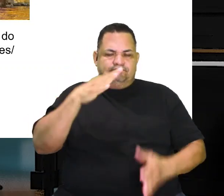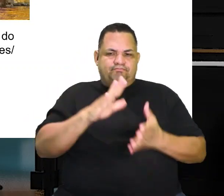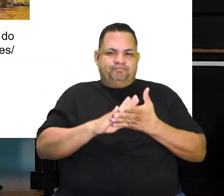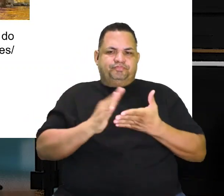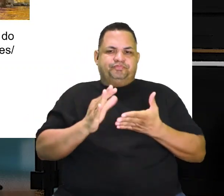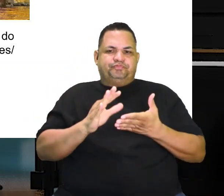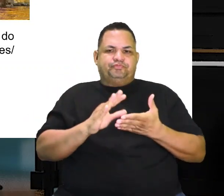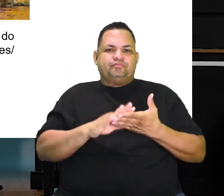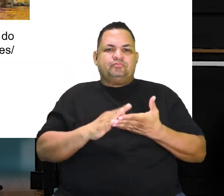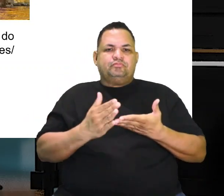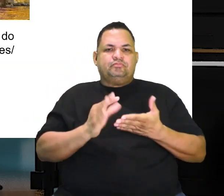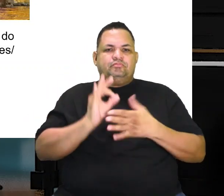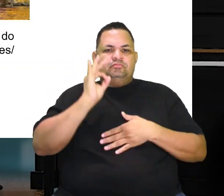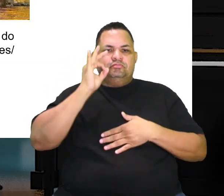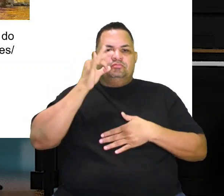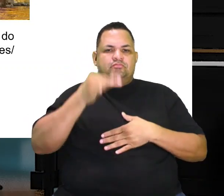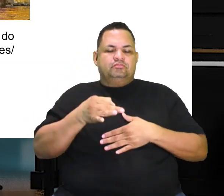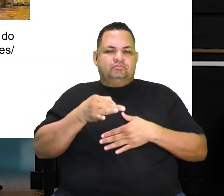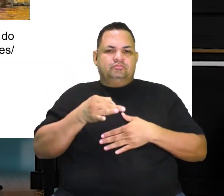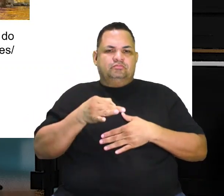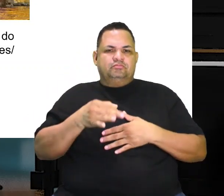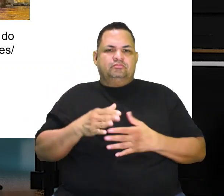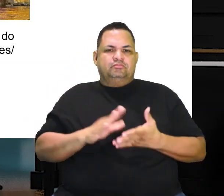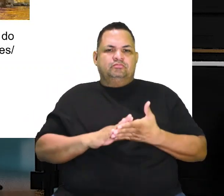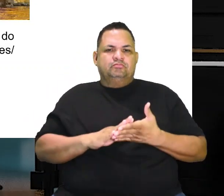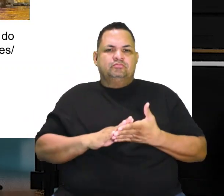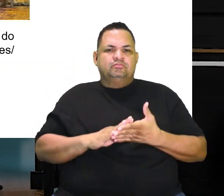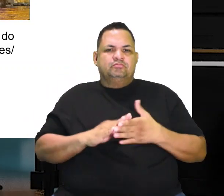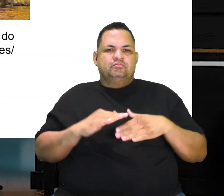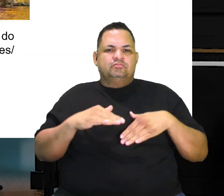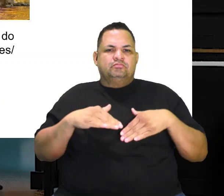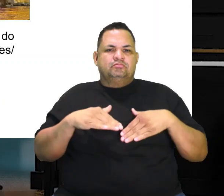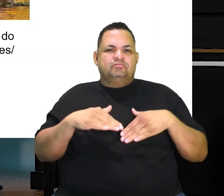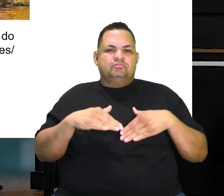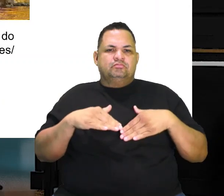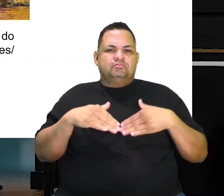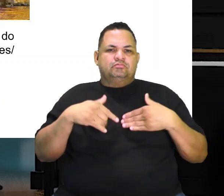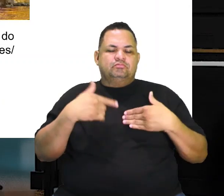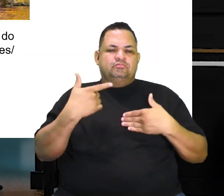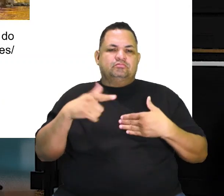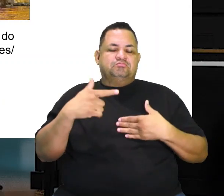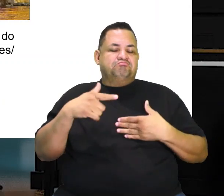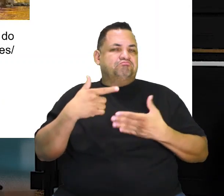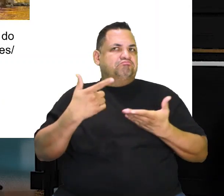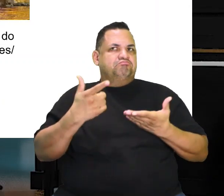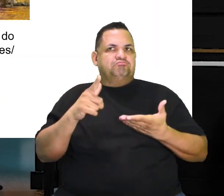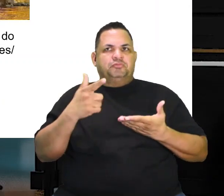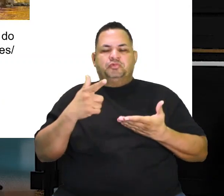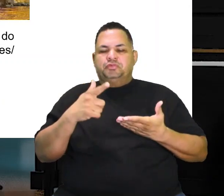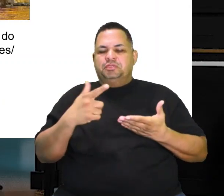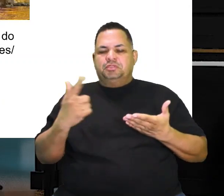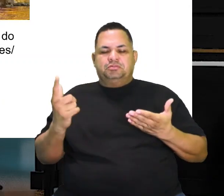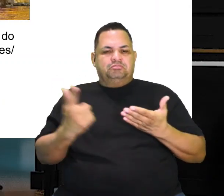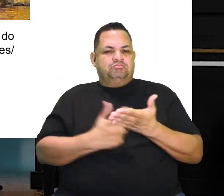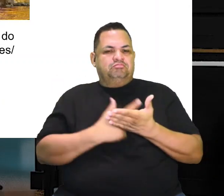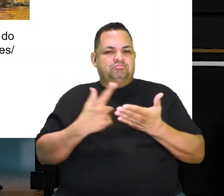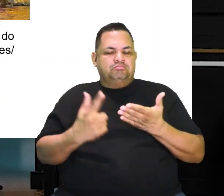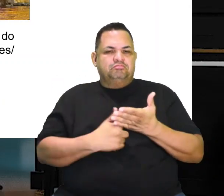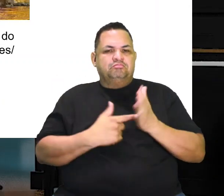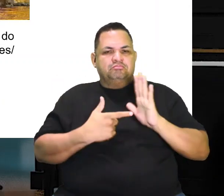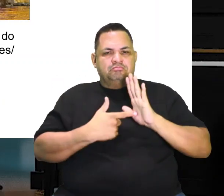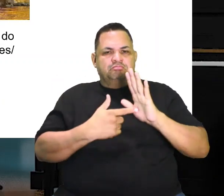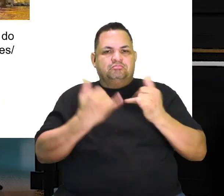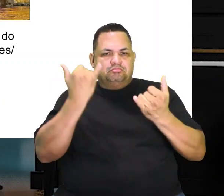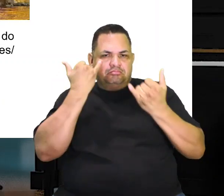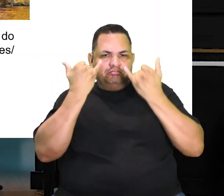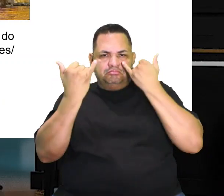bem certas para vocês. Como eu disse, não há livros escritos, né, que traz